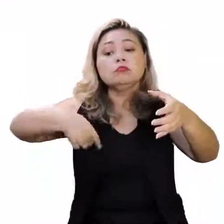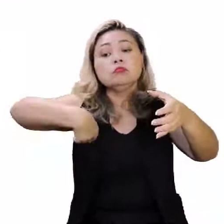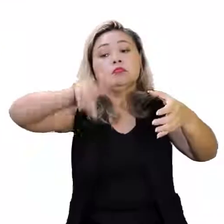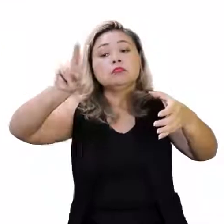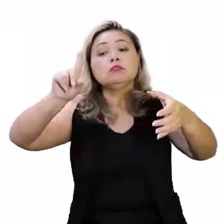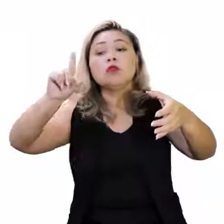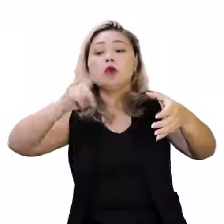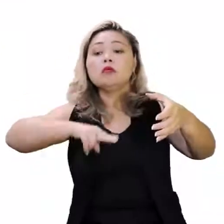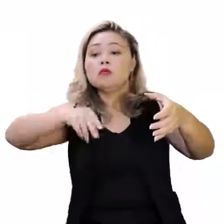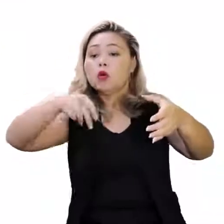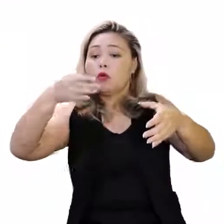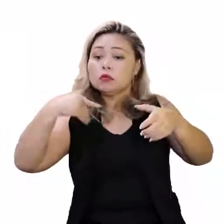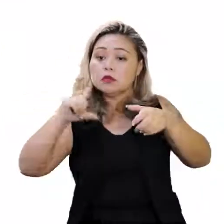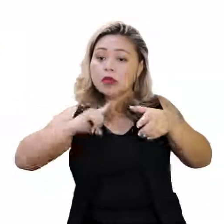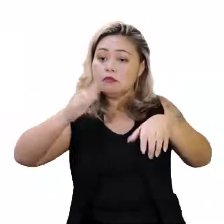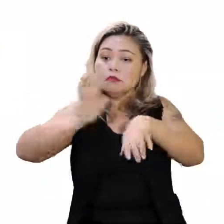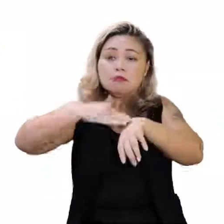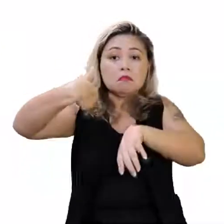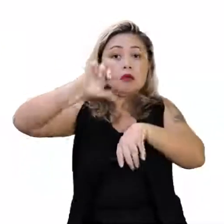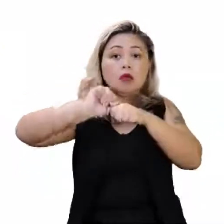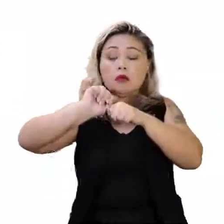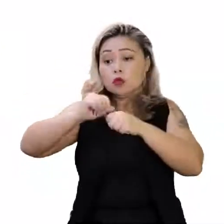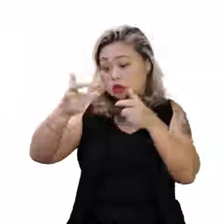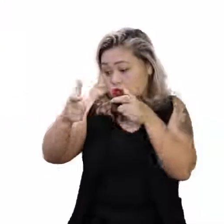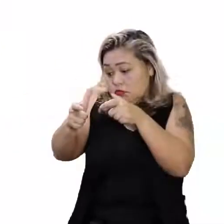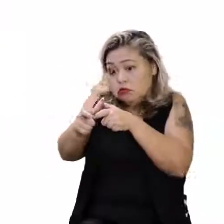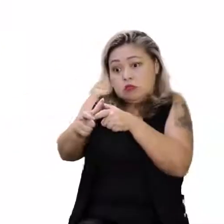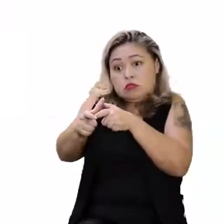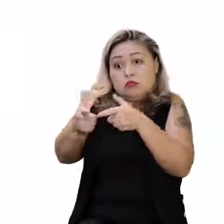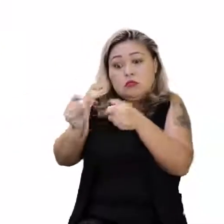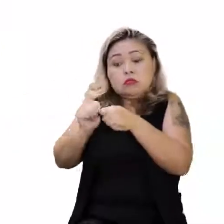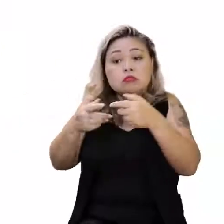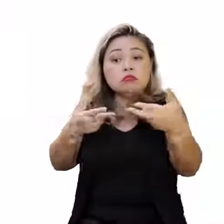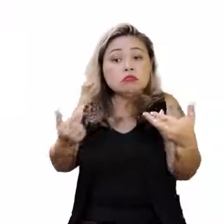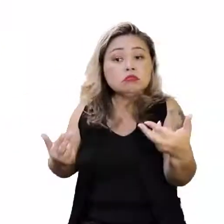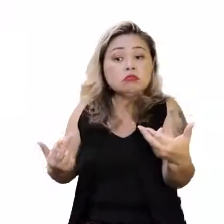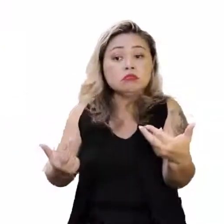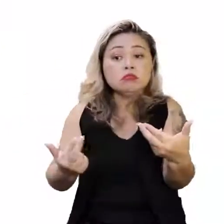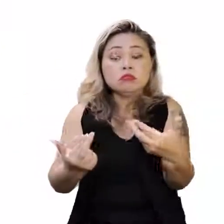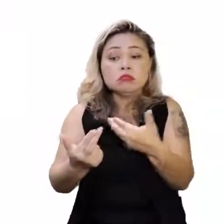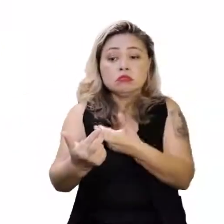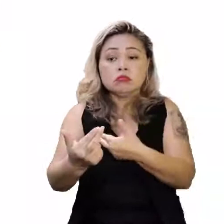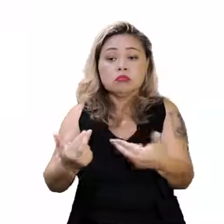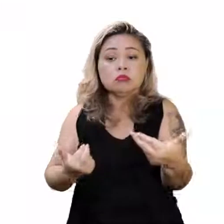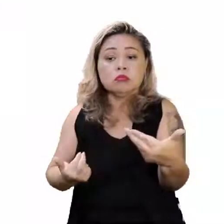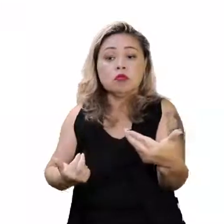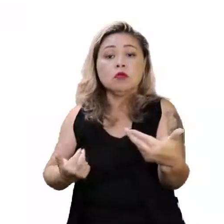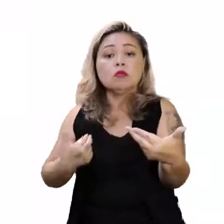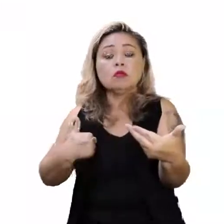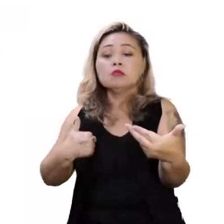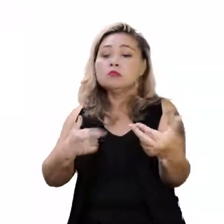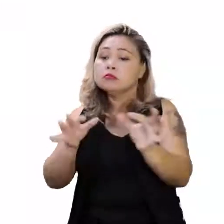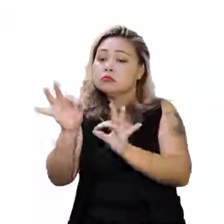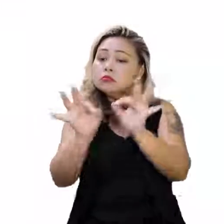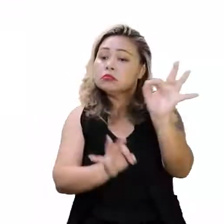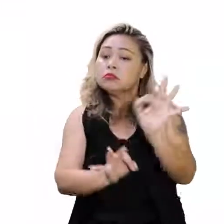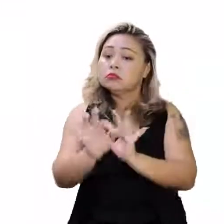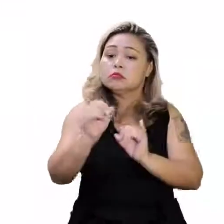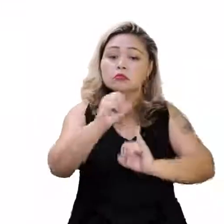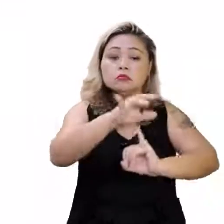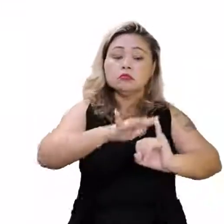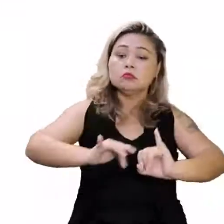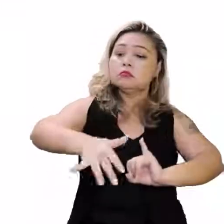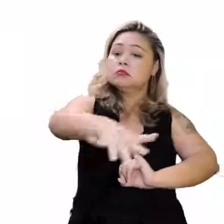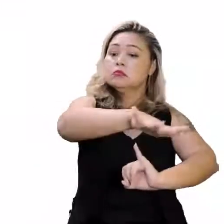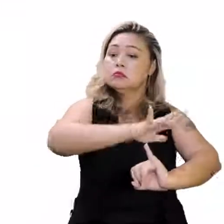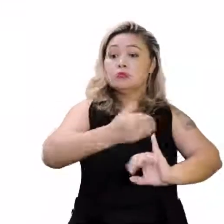mais frequentes do que as populações maiores semelhantes. É o que vai acontecer muito nas situações de formações de ilhas, onde